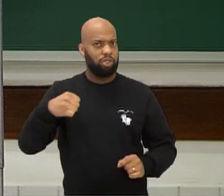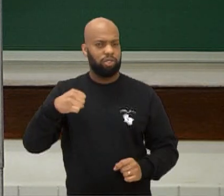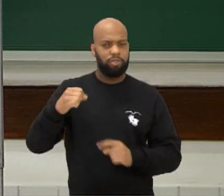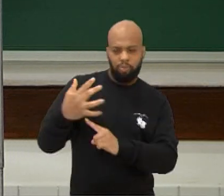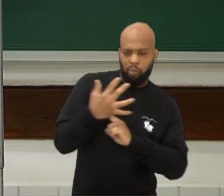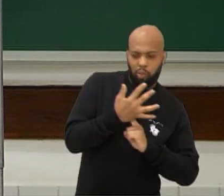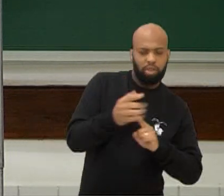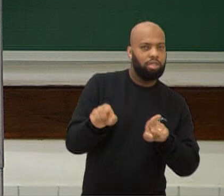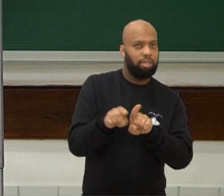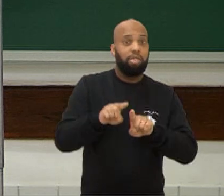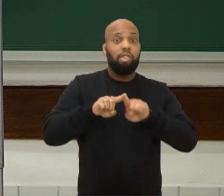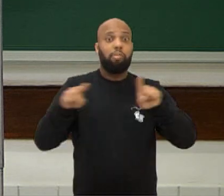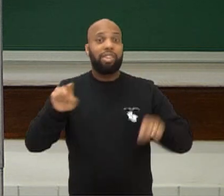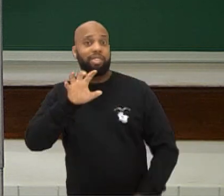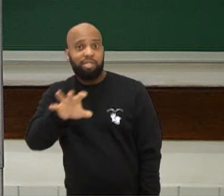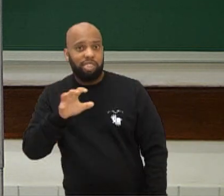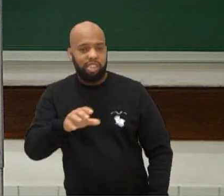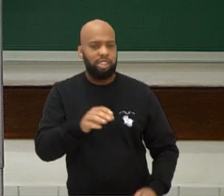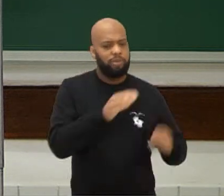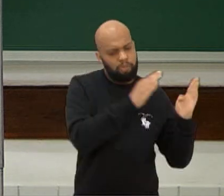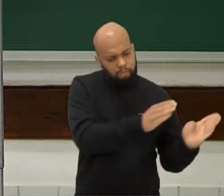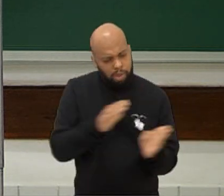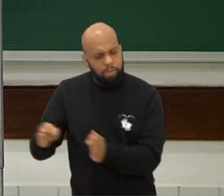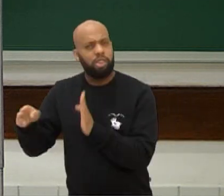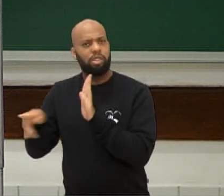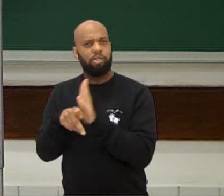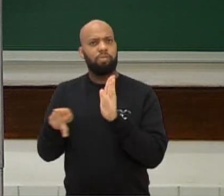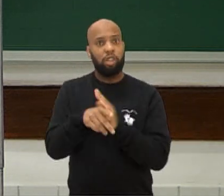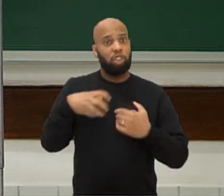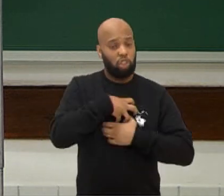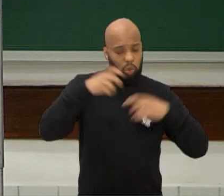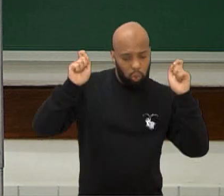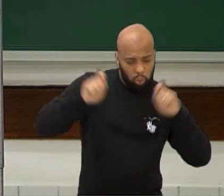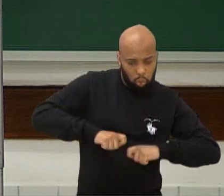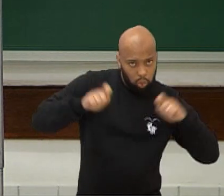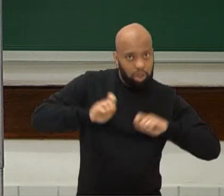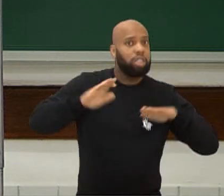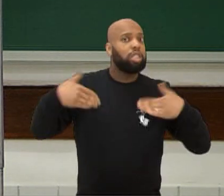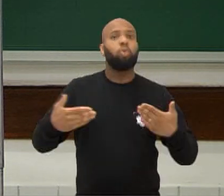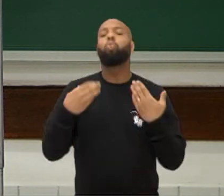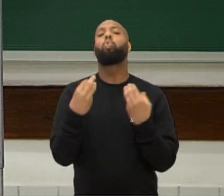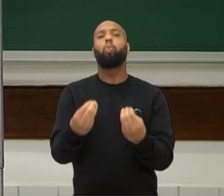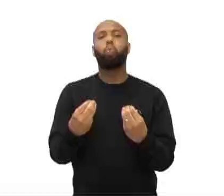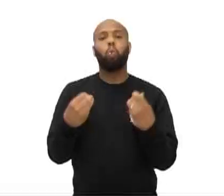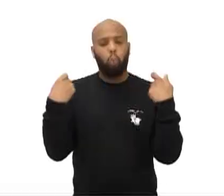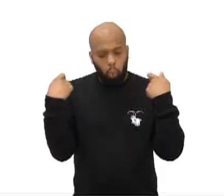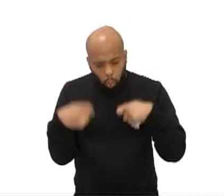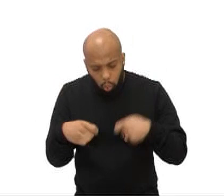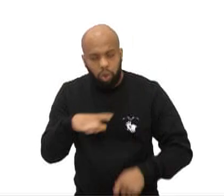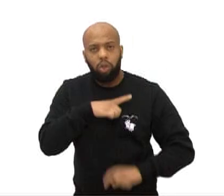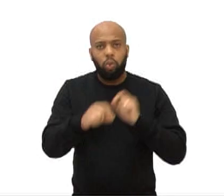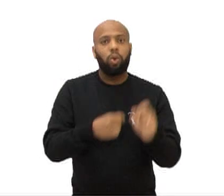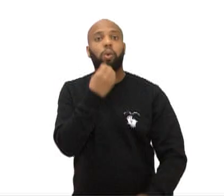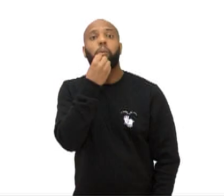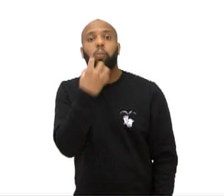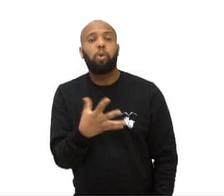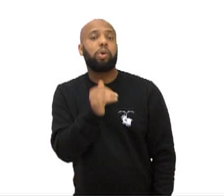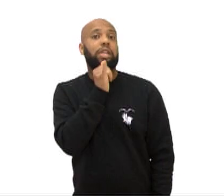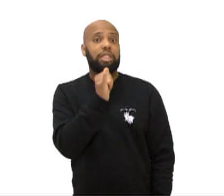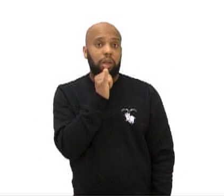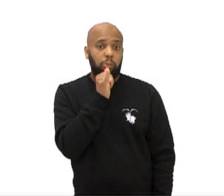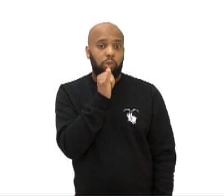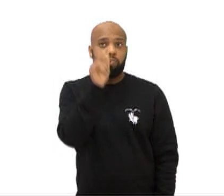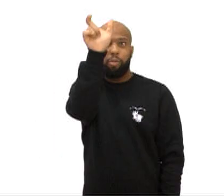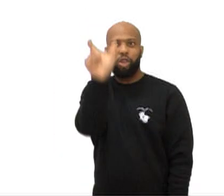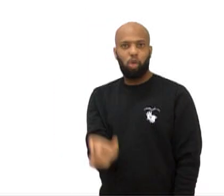trazendo. Mas para que esse processo, essa dinâmica seja possível, é preciso ter bons